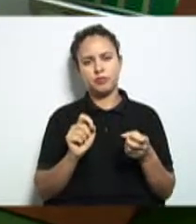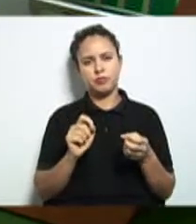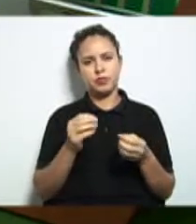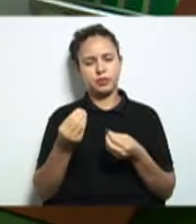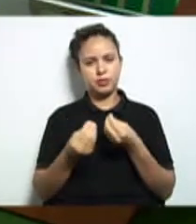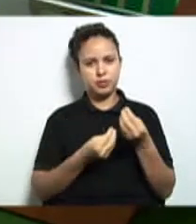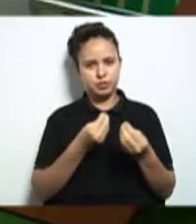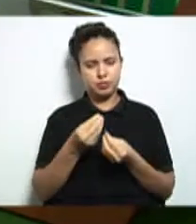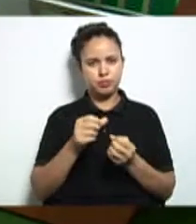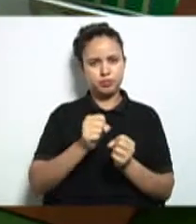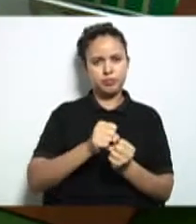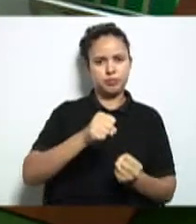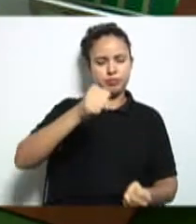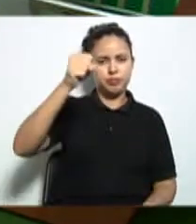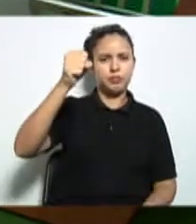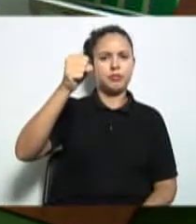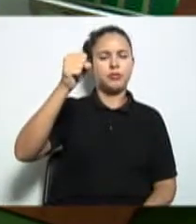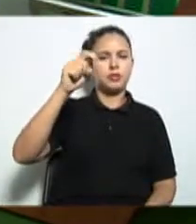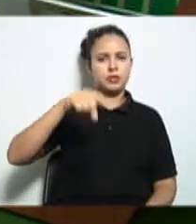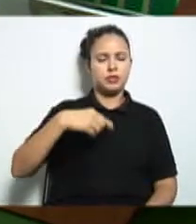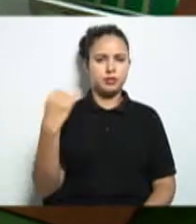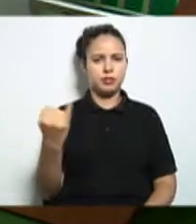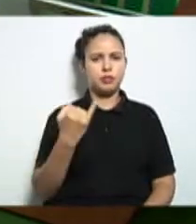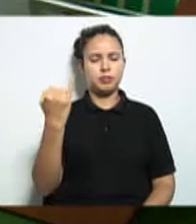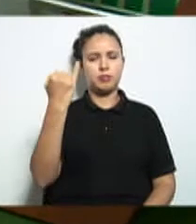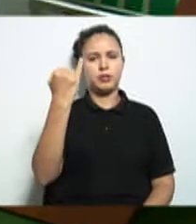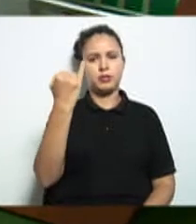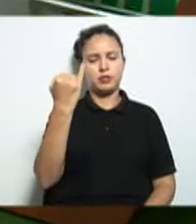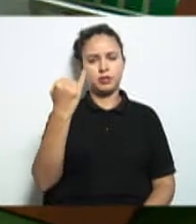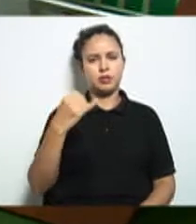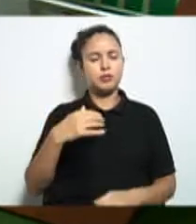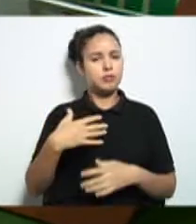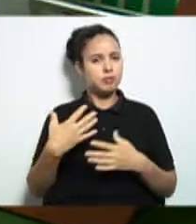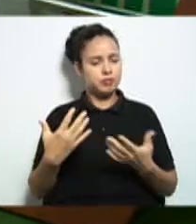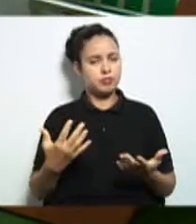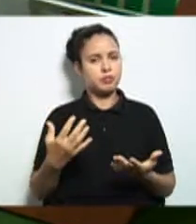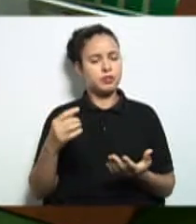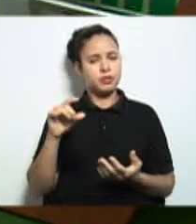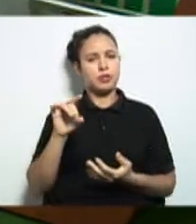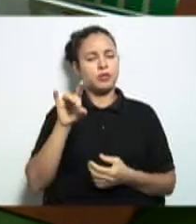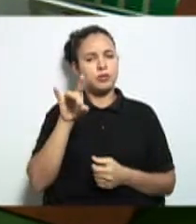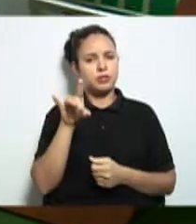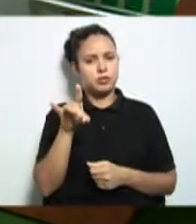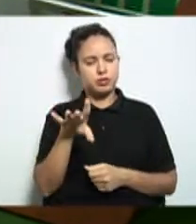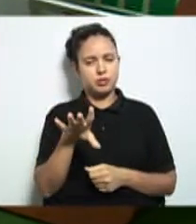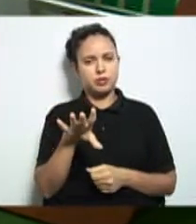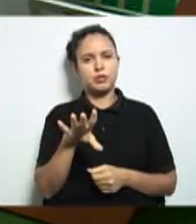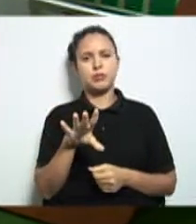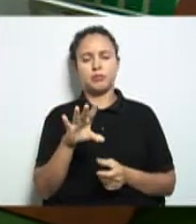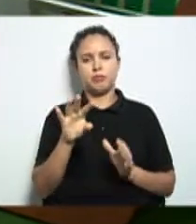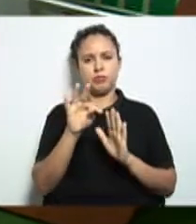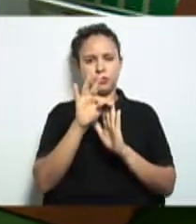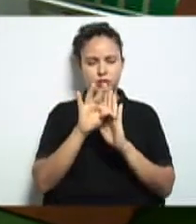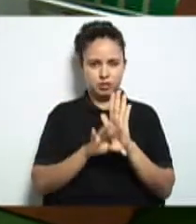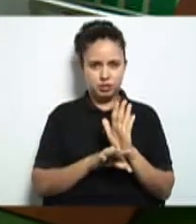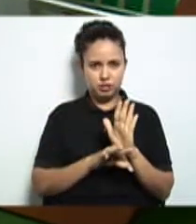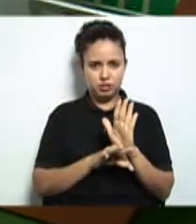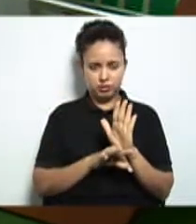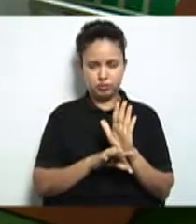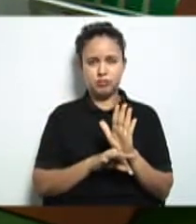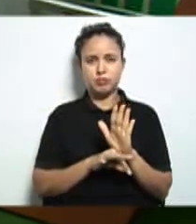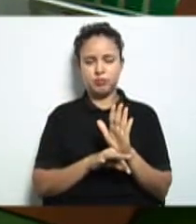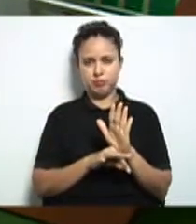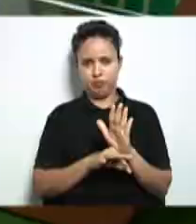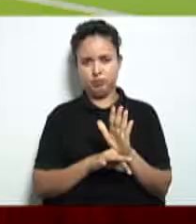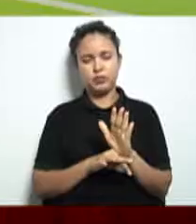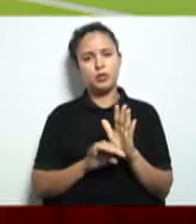forma também de apresentação ela é importante. Já pensou se ele tivesse só colocado em texto, né? Aqueles quantitativos.